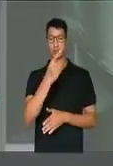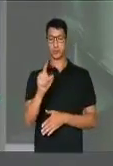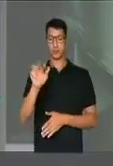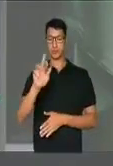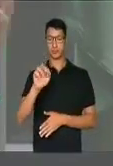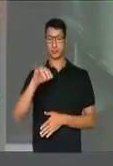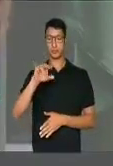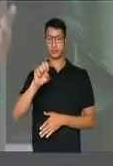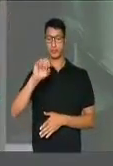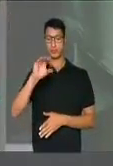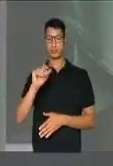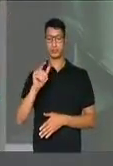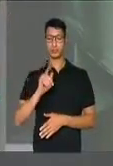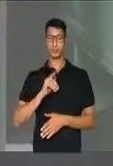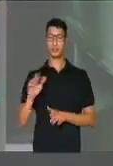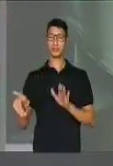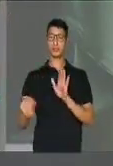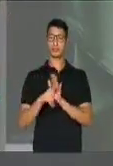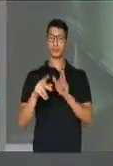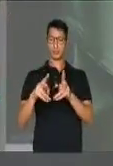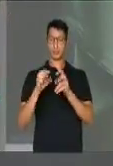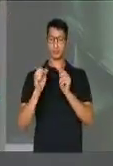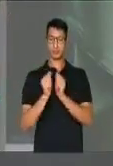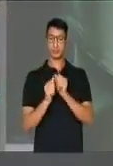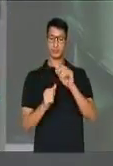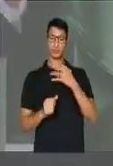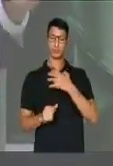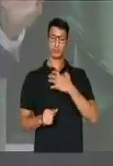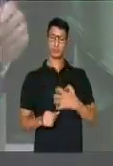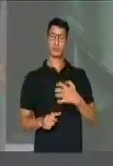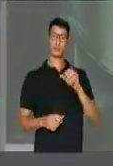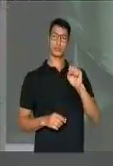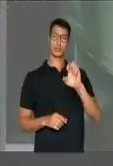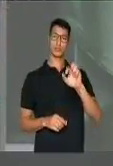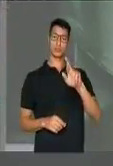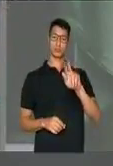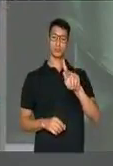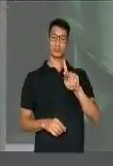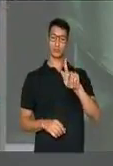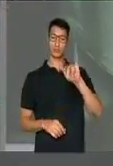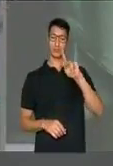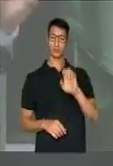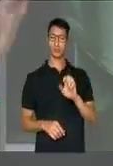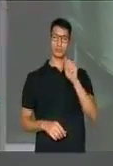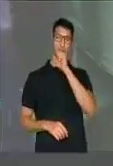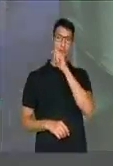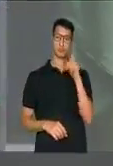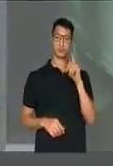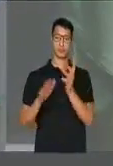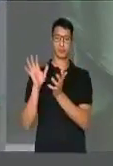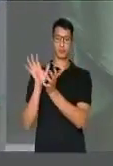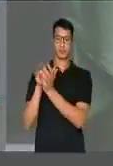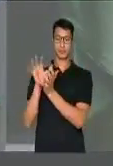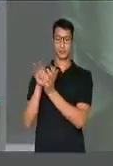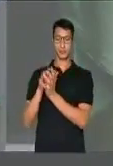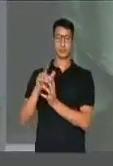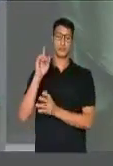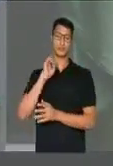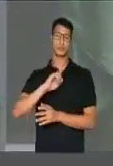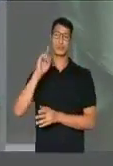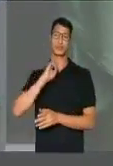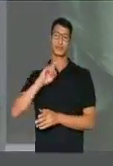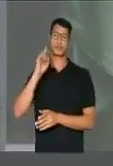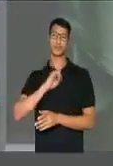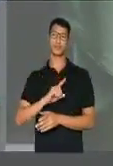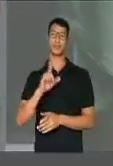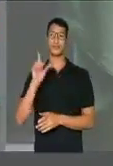Francisco, que tem tanta identidade com a Bahia, Sergipe, Alagoas, Pernambuco, Minas